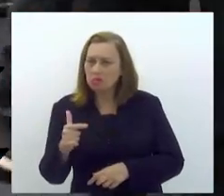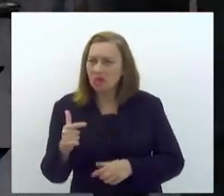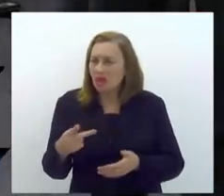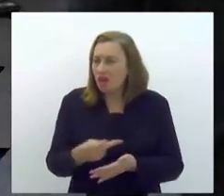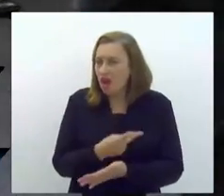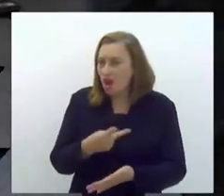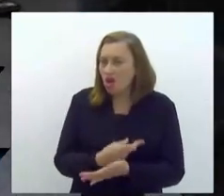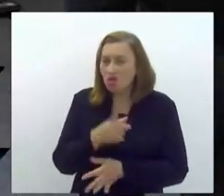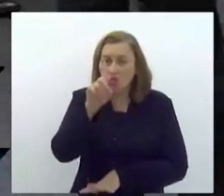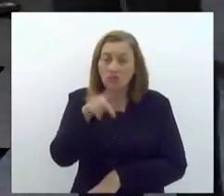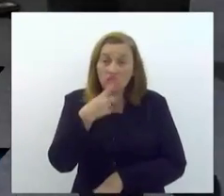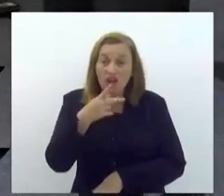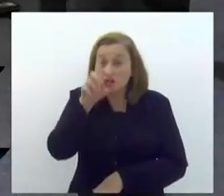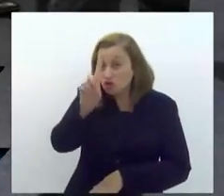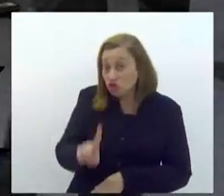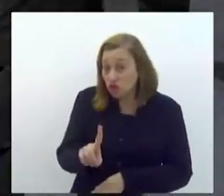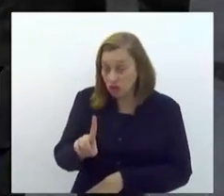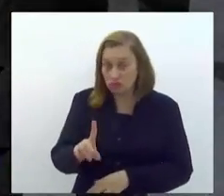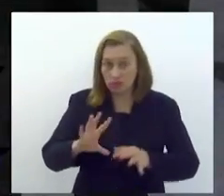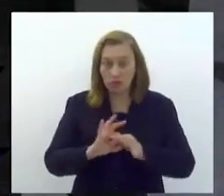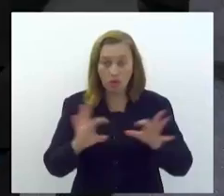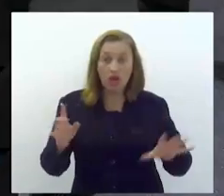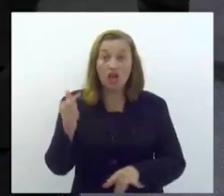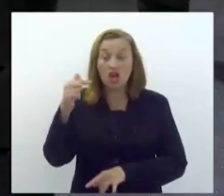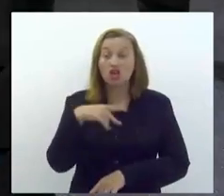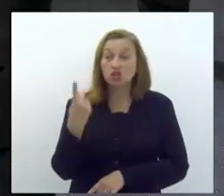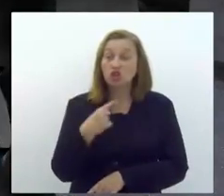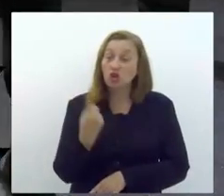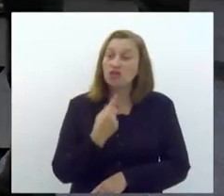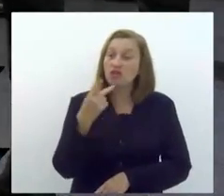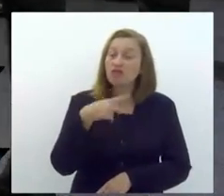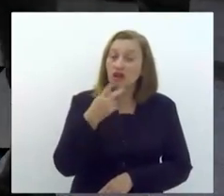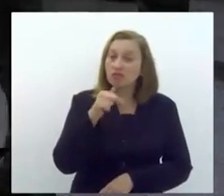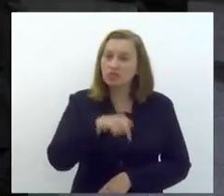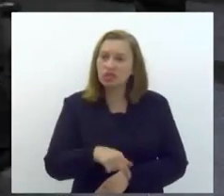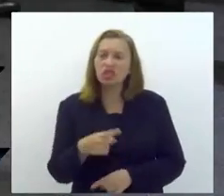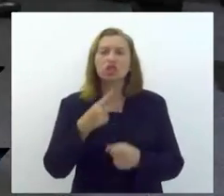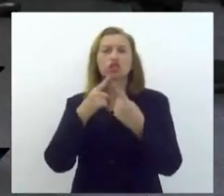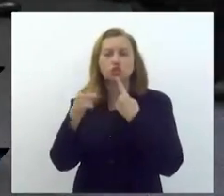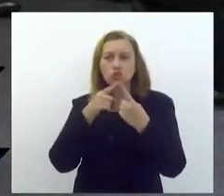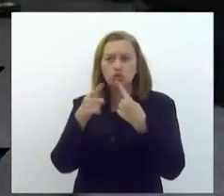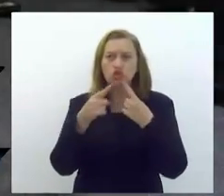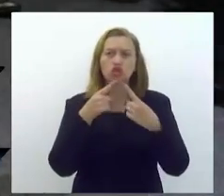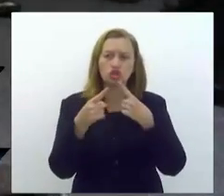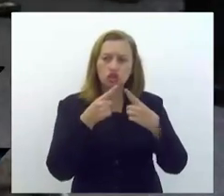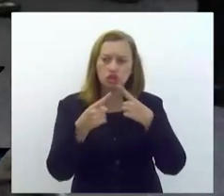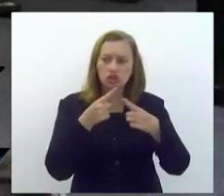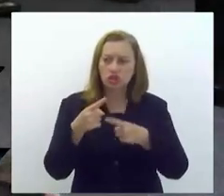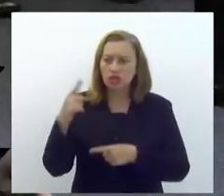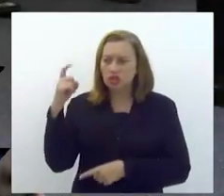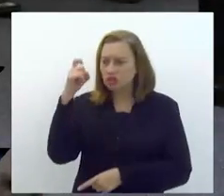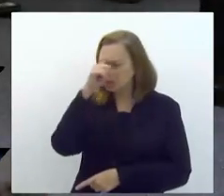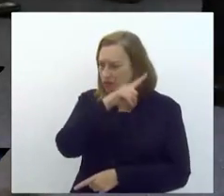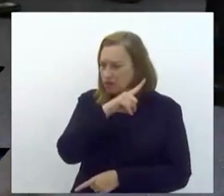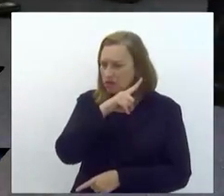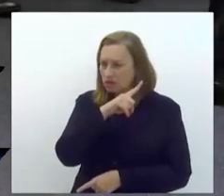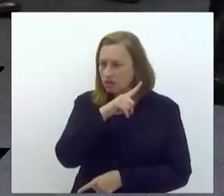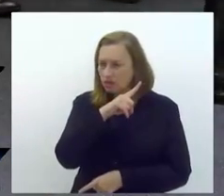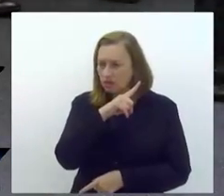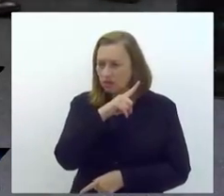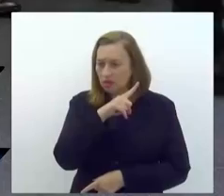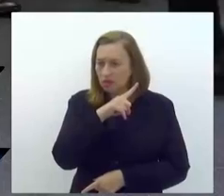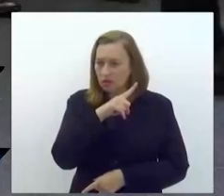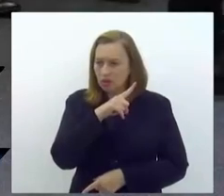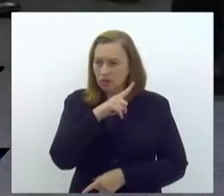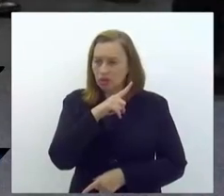se trata do direito democrático nós vamos aqui divergir bater de frente ser duro nas palavras um com os outros como já